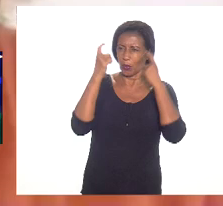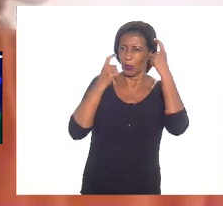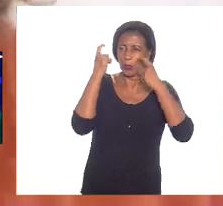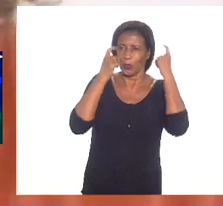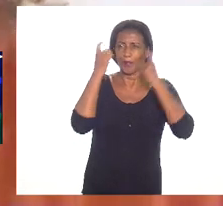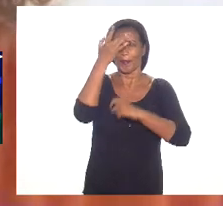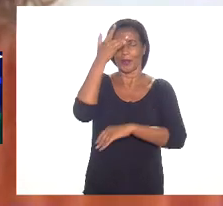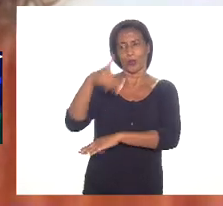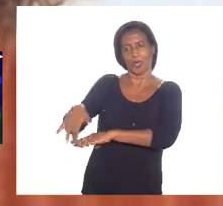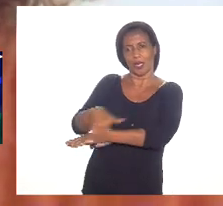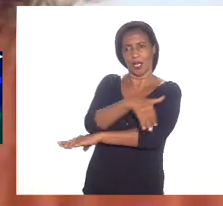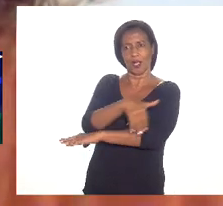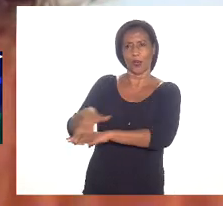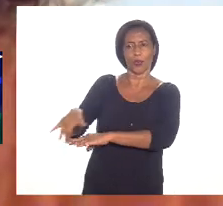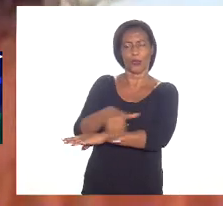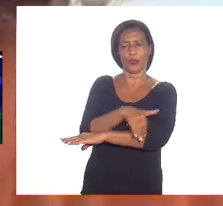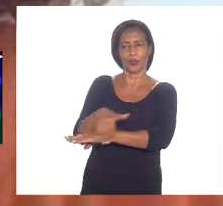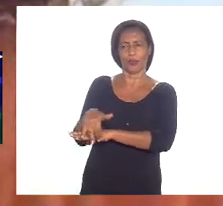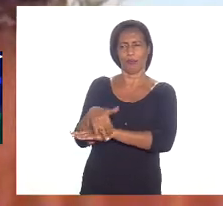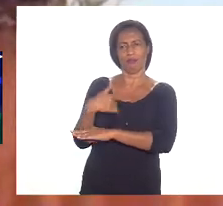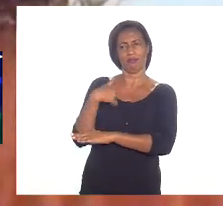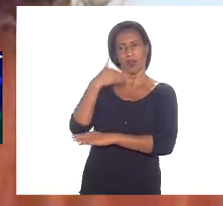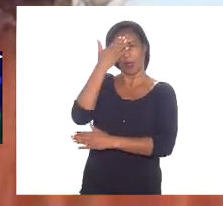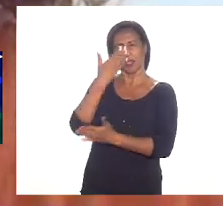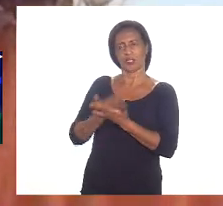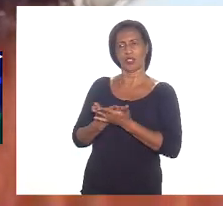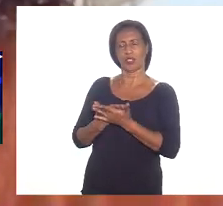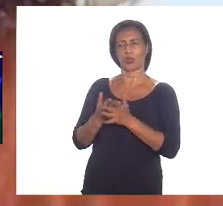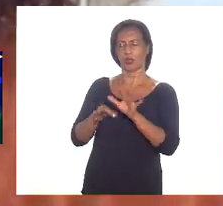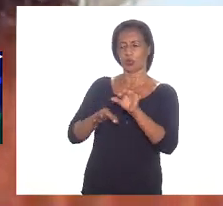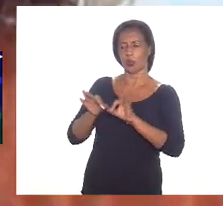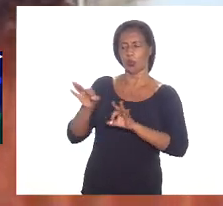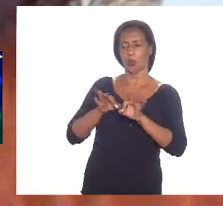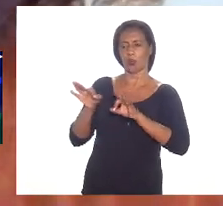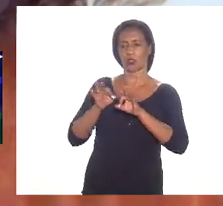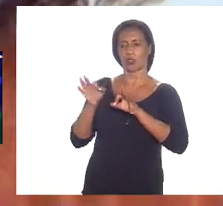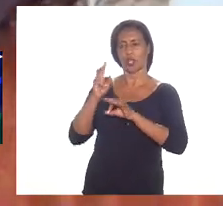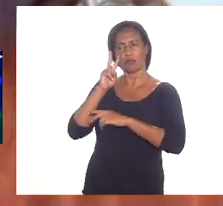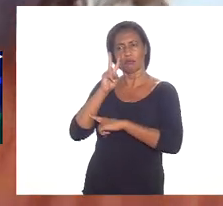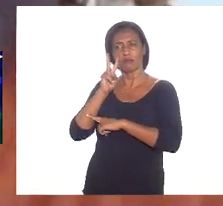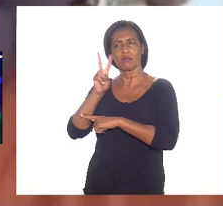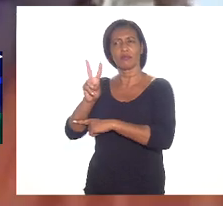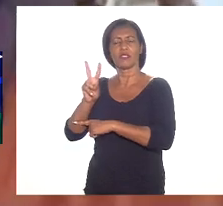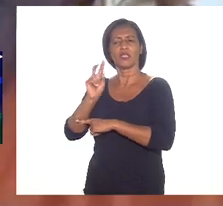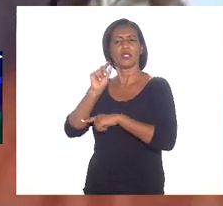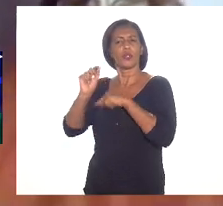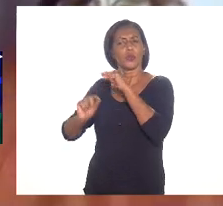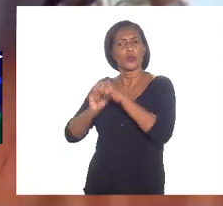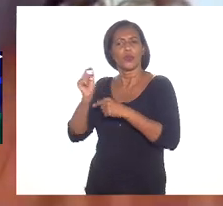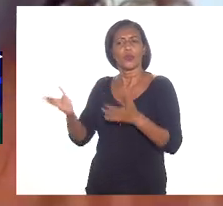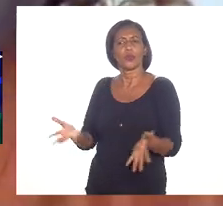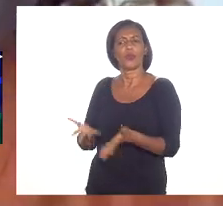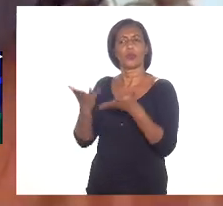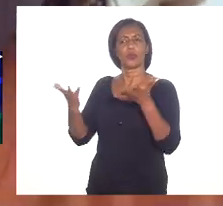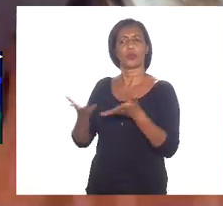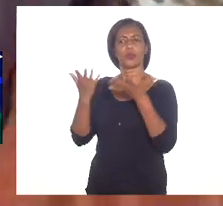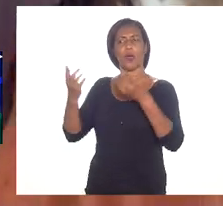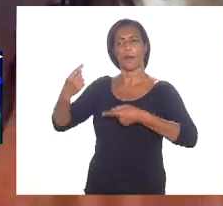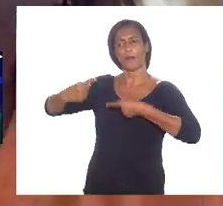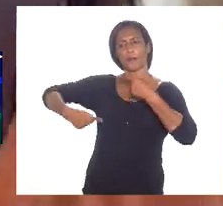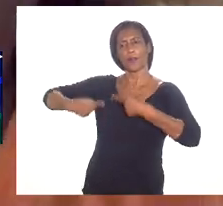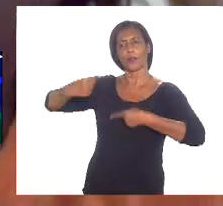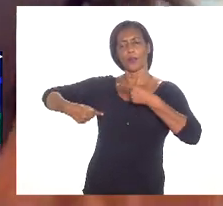rua acredito que o projeto Visa estabelecendo é um incentivo a políticas